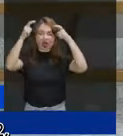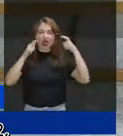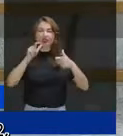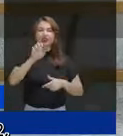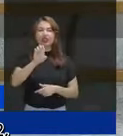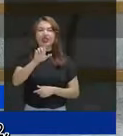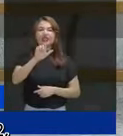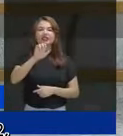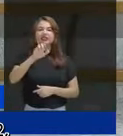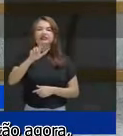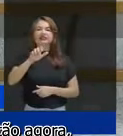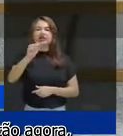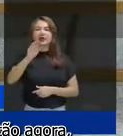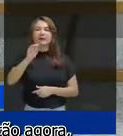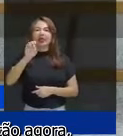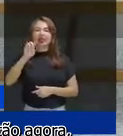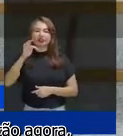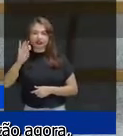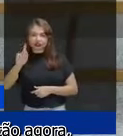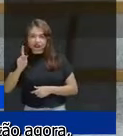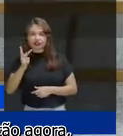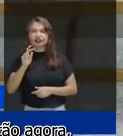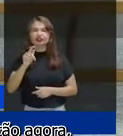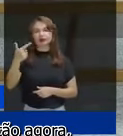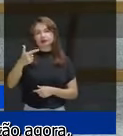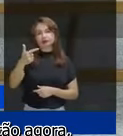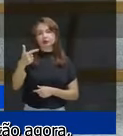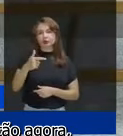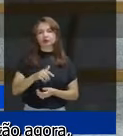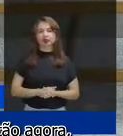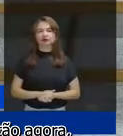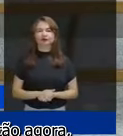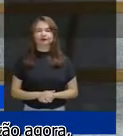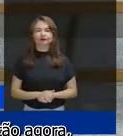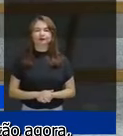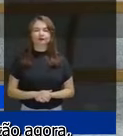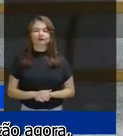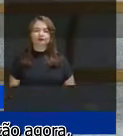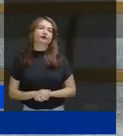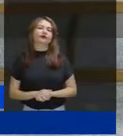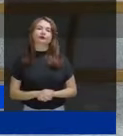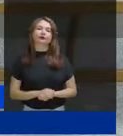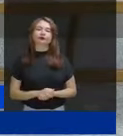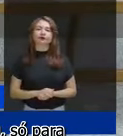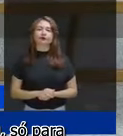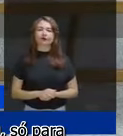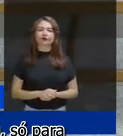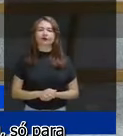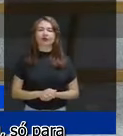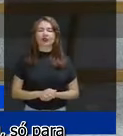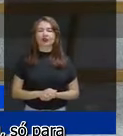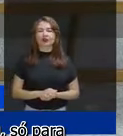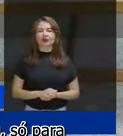que ele era primo da Bebé. E contava isso, né? Então agora, né, carinhosamente, ele está lá com a Bebé.